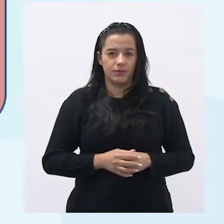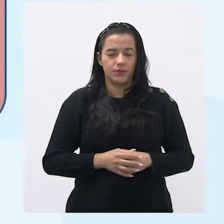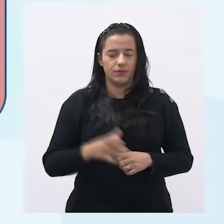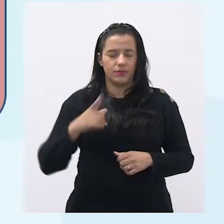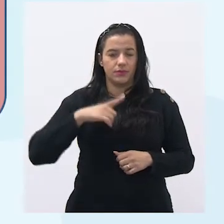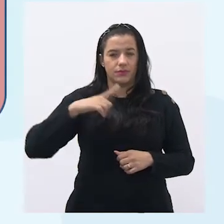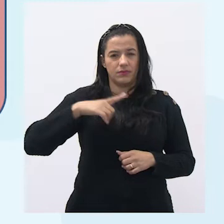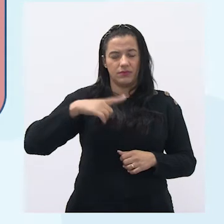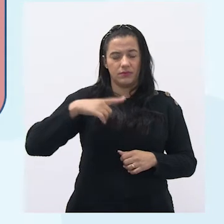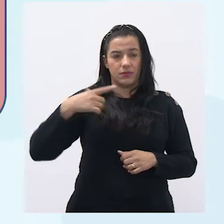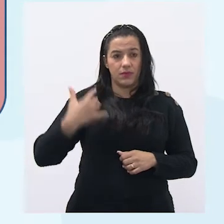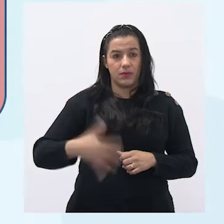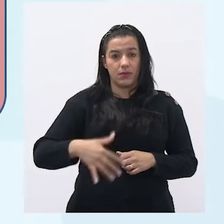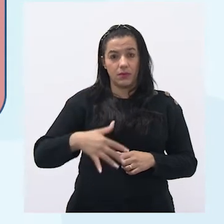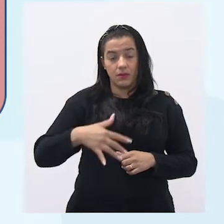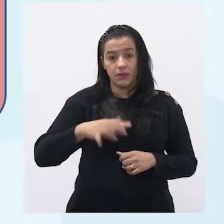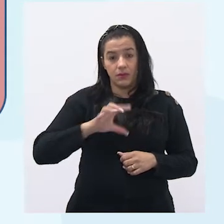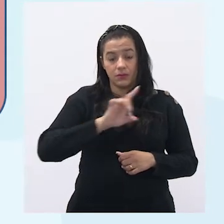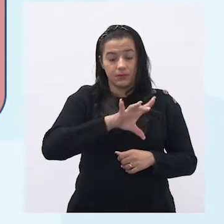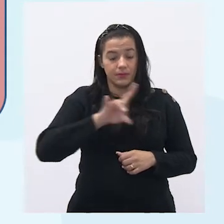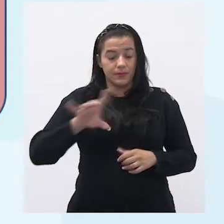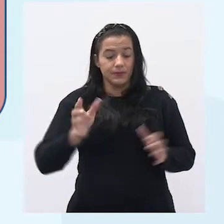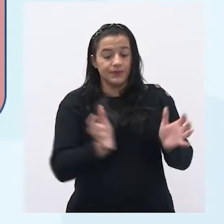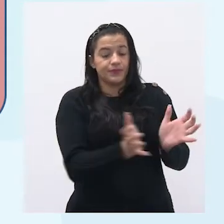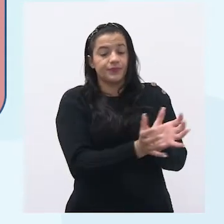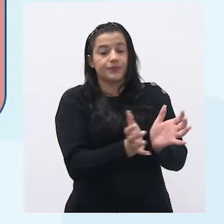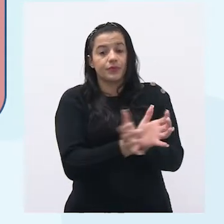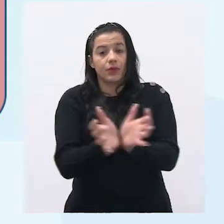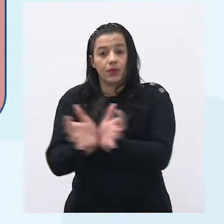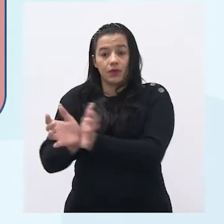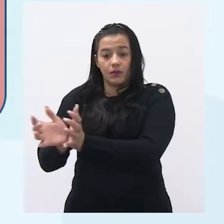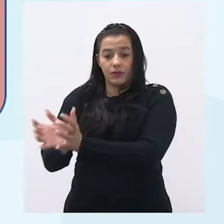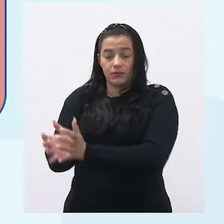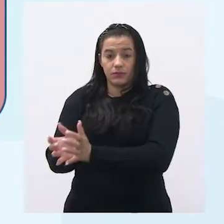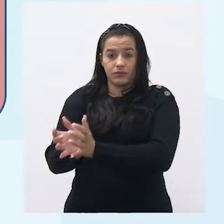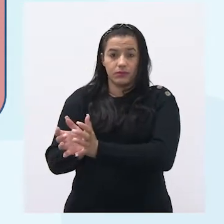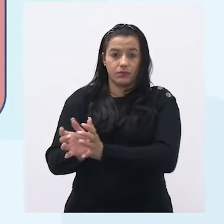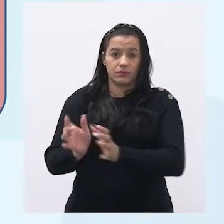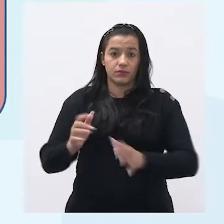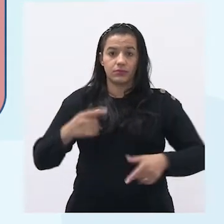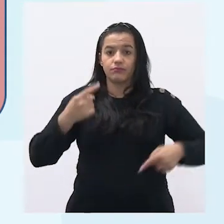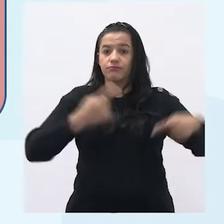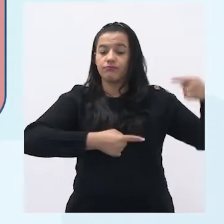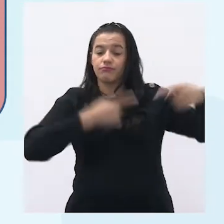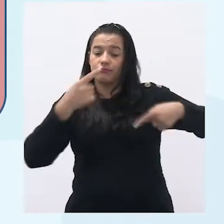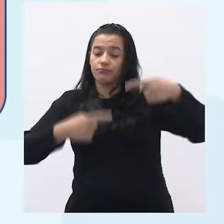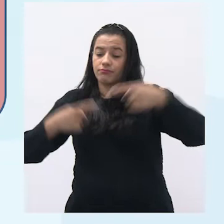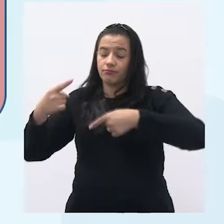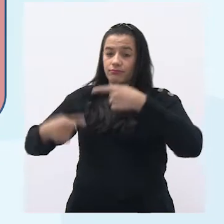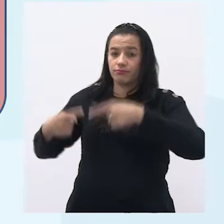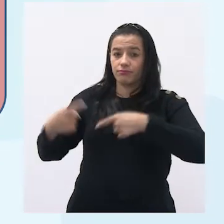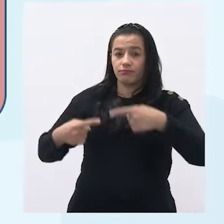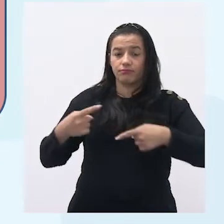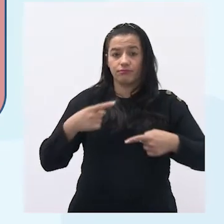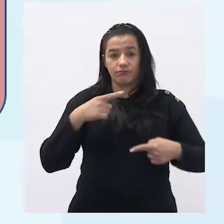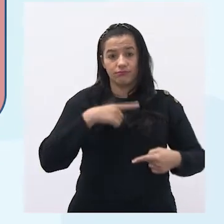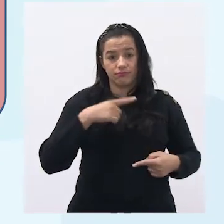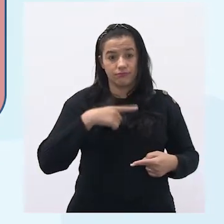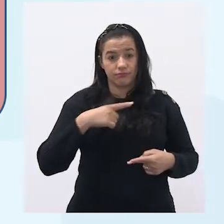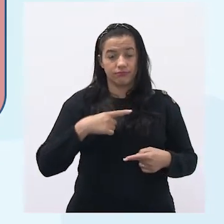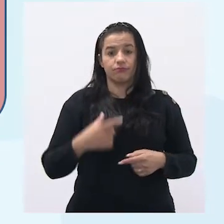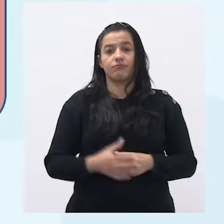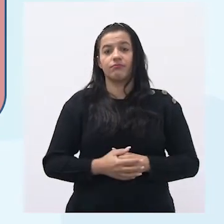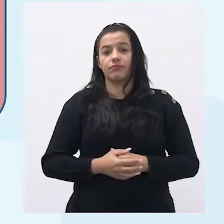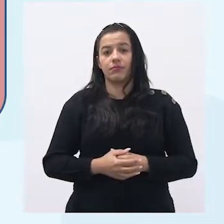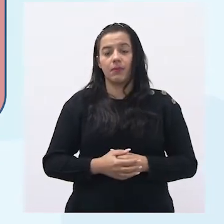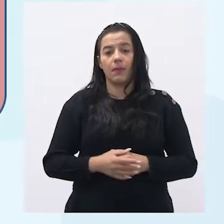Bom, cada grupo, a gente pode dizer assim, todo grupo tem conflito, né? Se não tiver conflito, nem